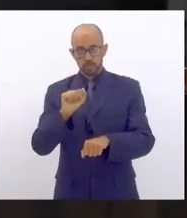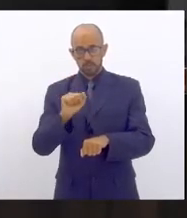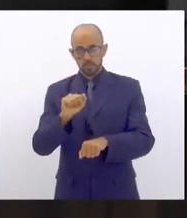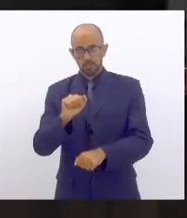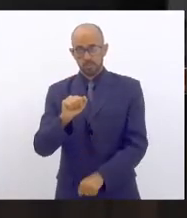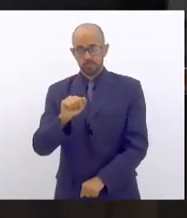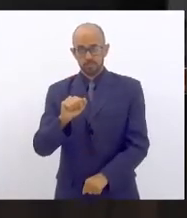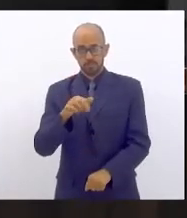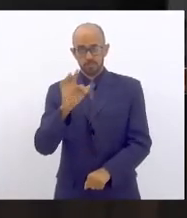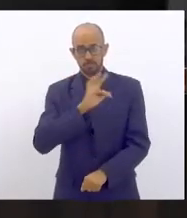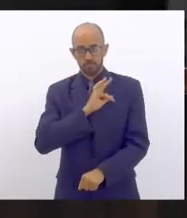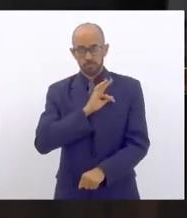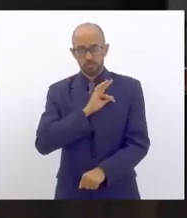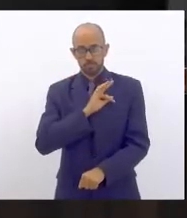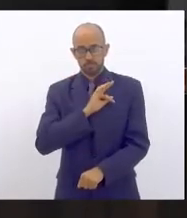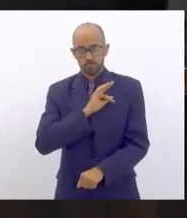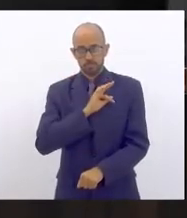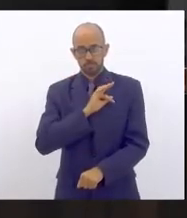Marta Rocha...